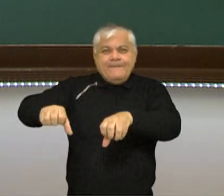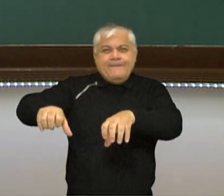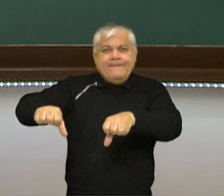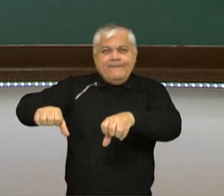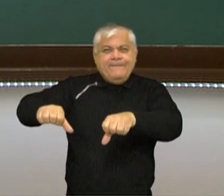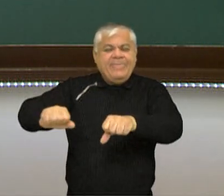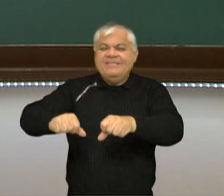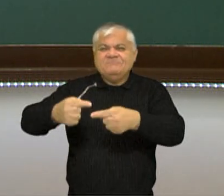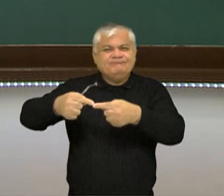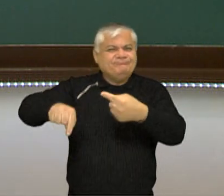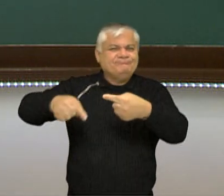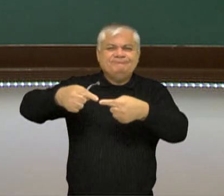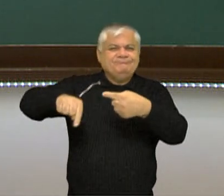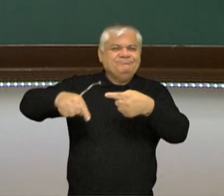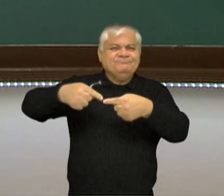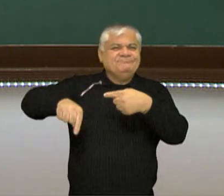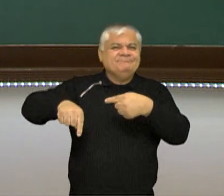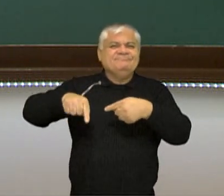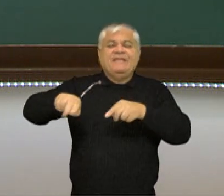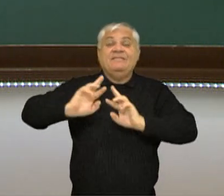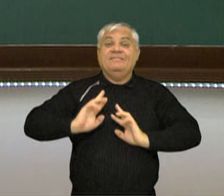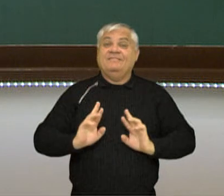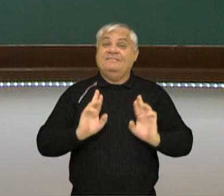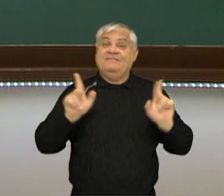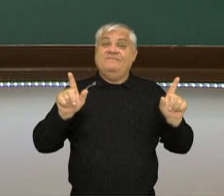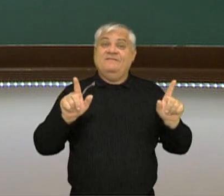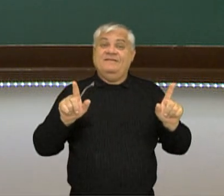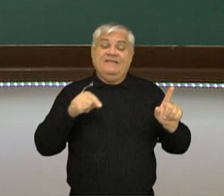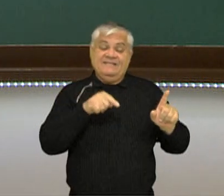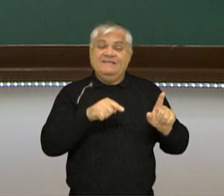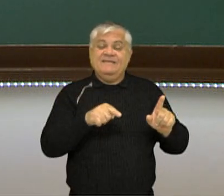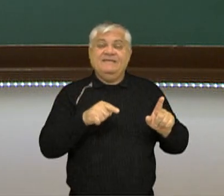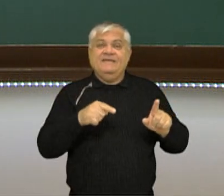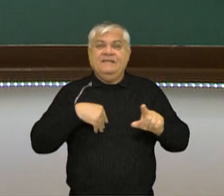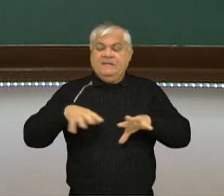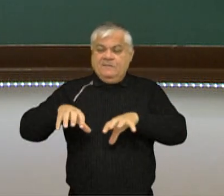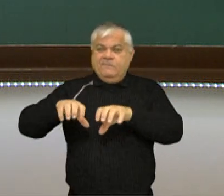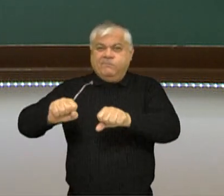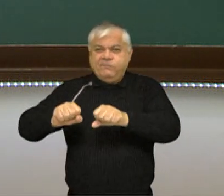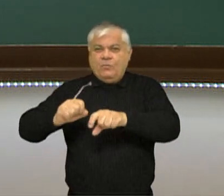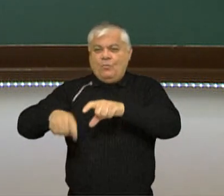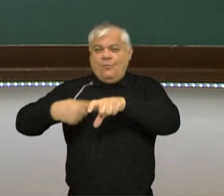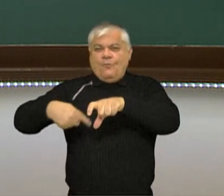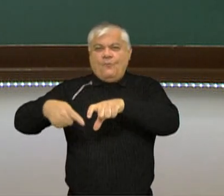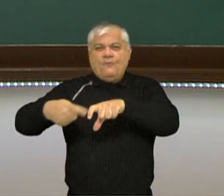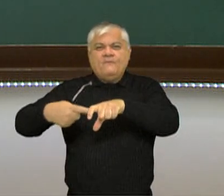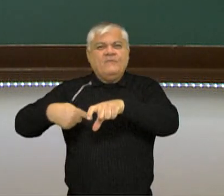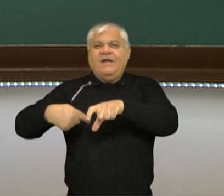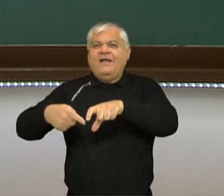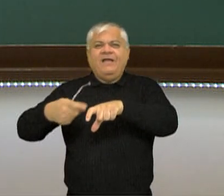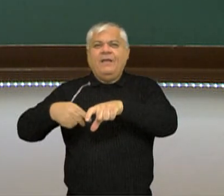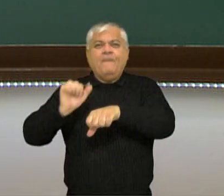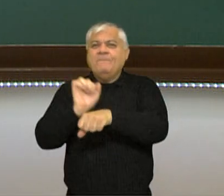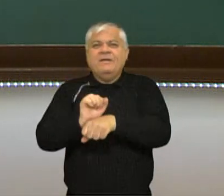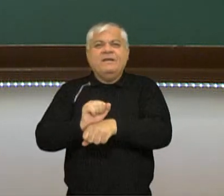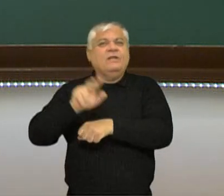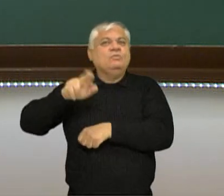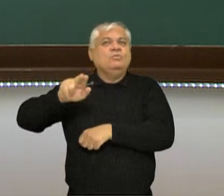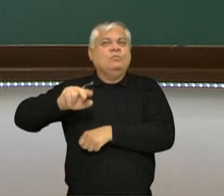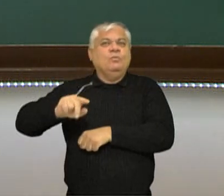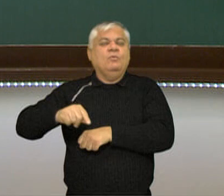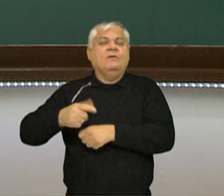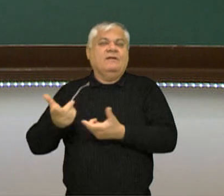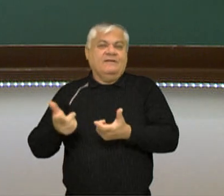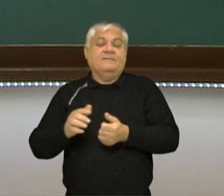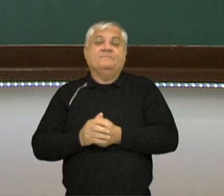dava certo, né? Ele é um freio diferente, ele é um freio que não trava a roda, ele vai diminuindo a velocidade da